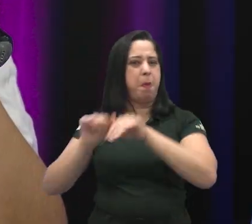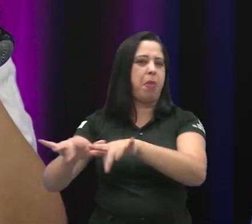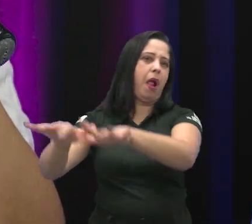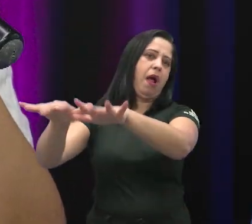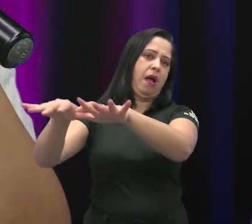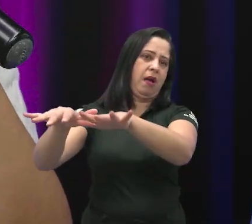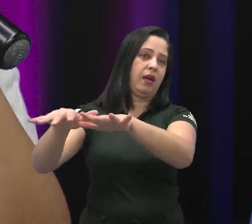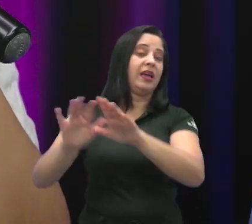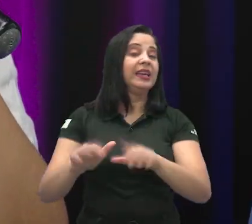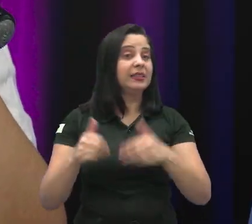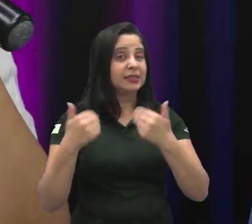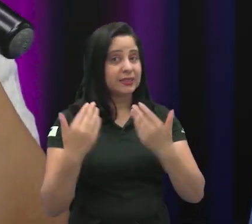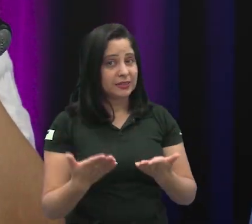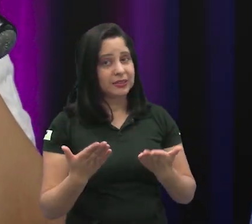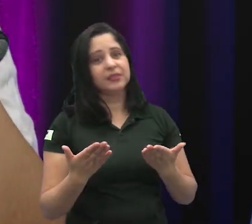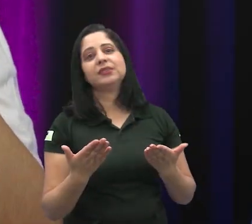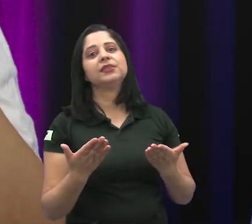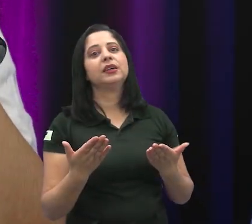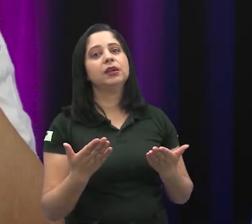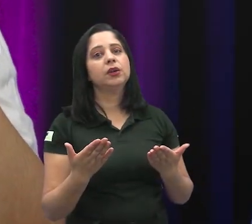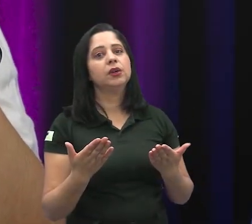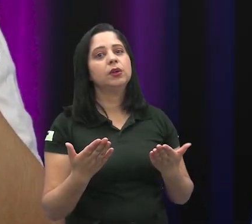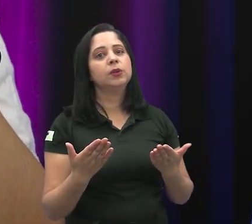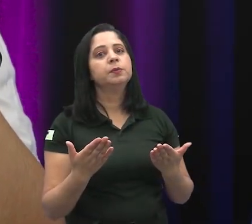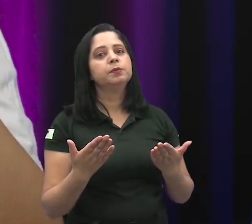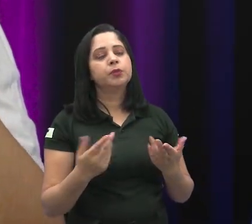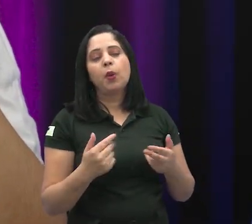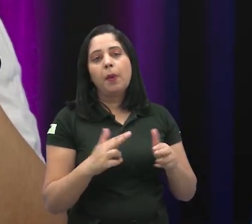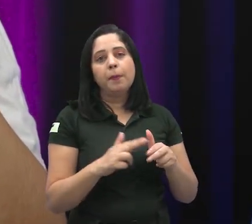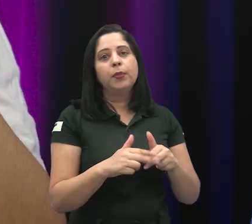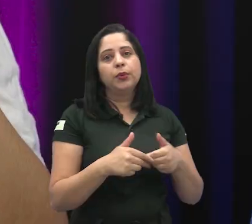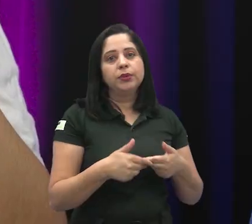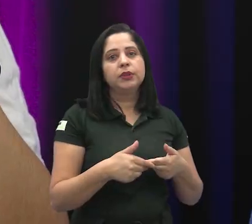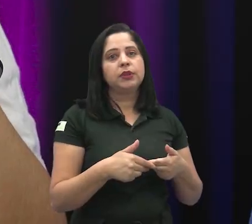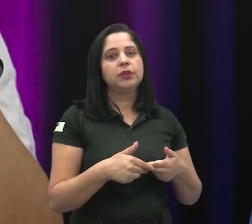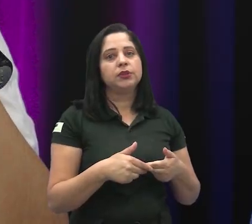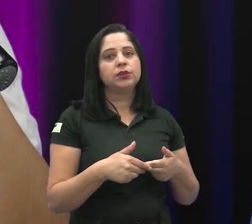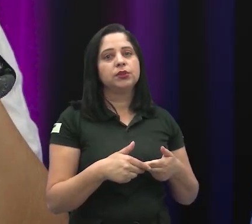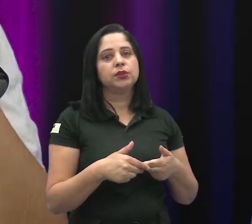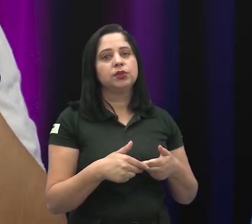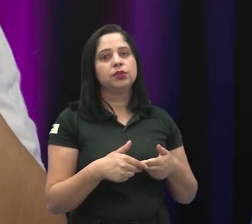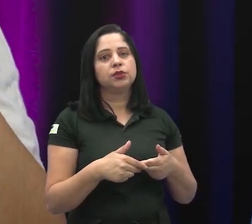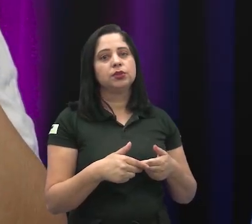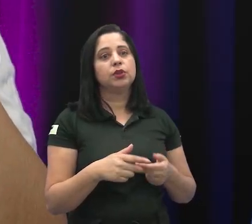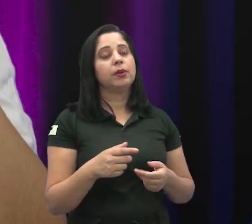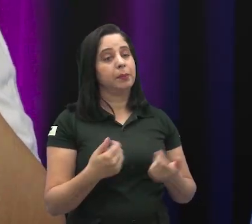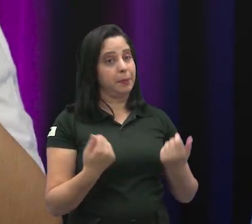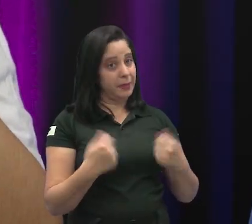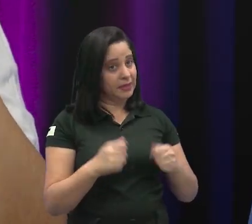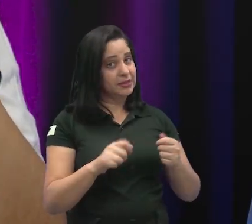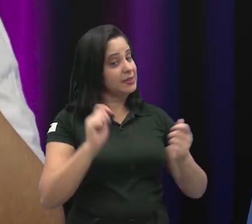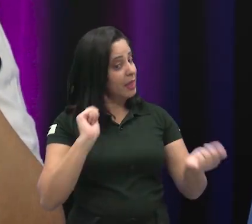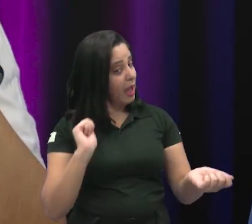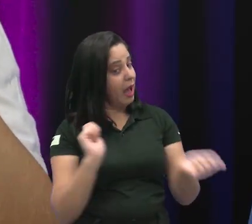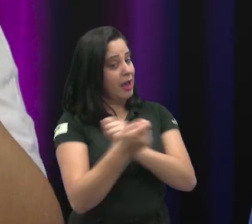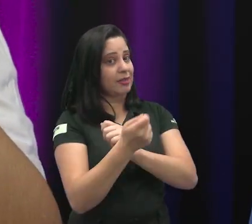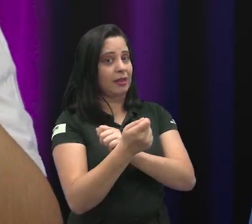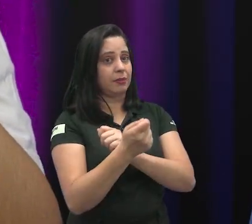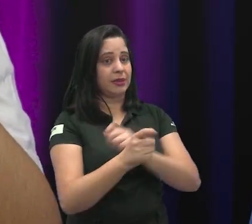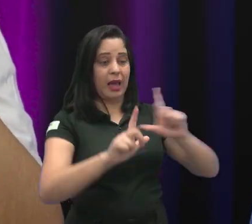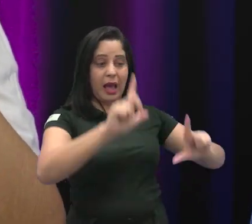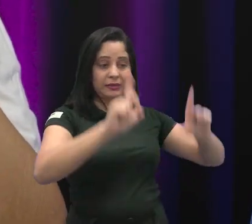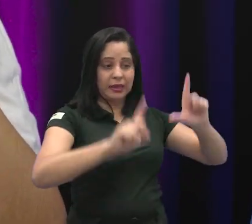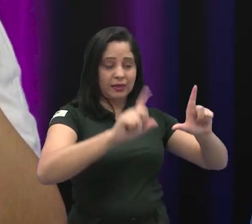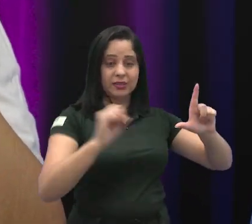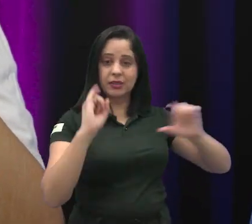você estar fazendo entretenimento, né? Sendo um artista e não estar envolvido na internet. É um grande desafio,